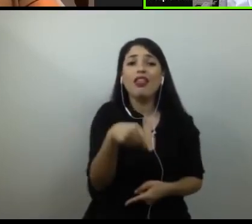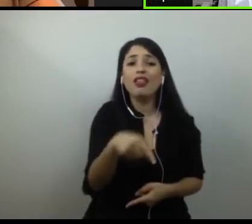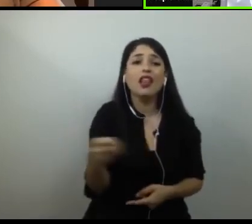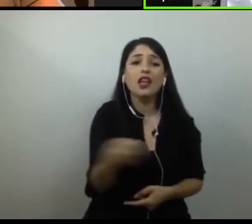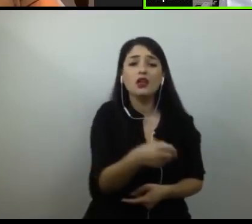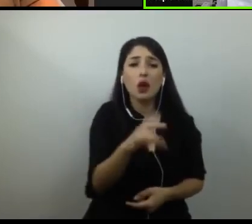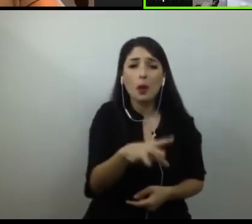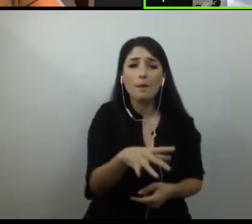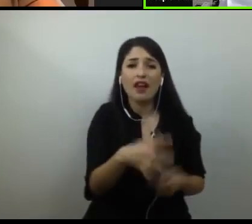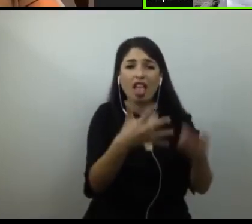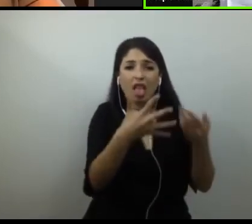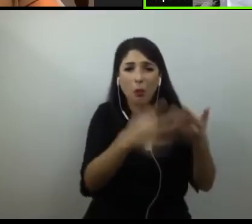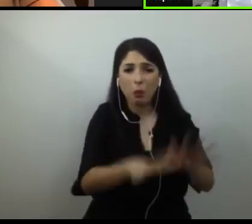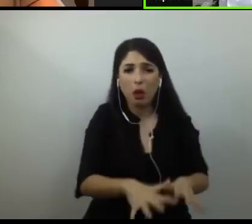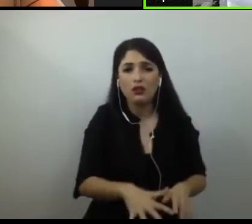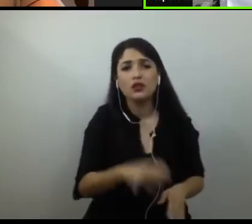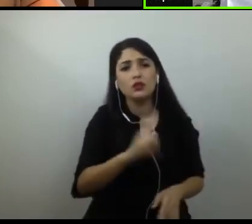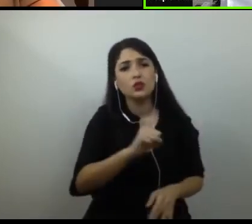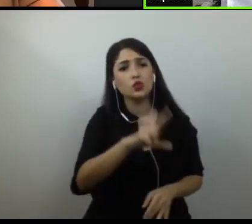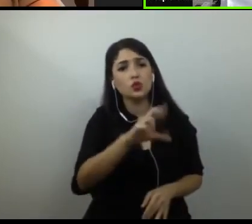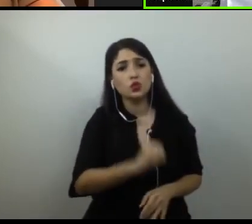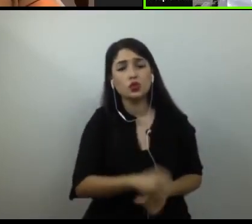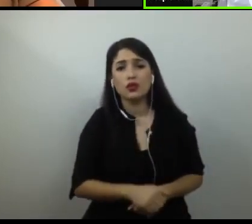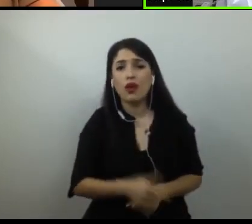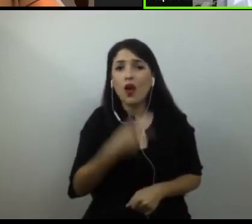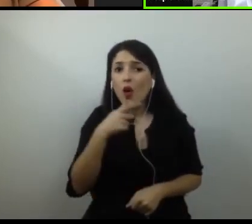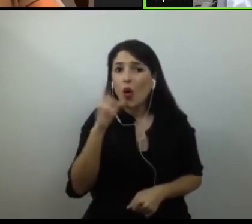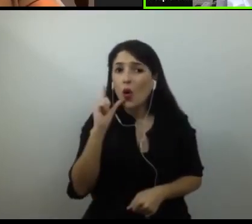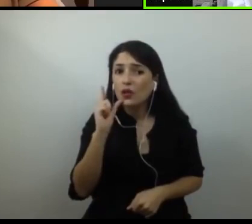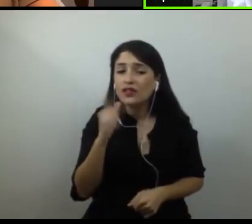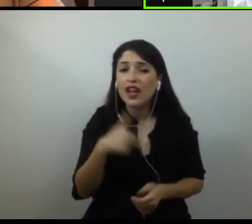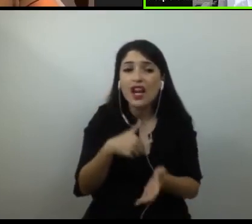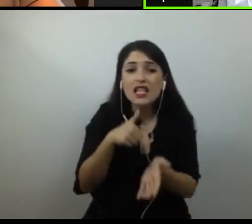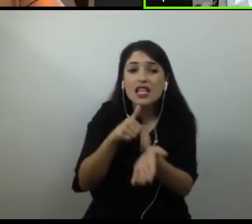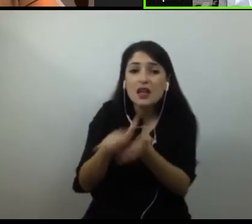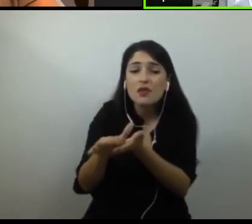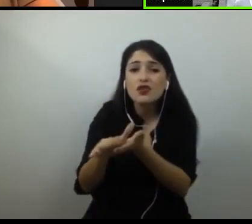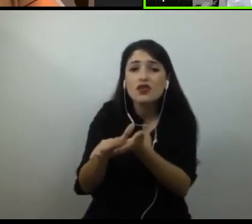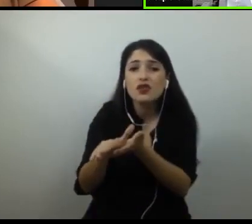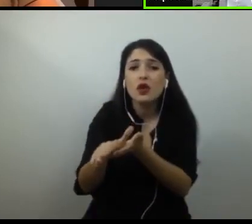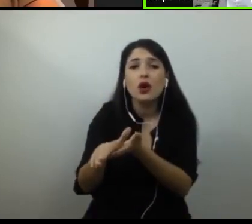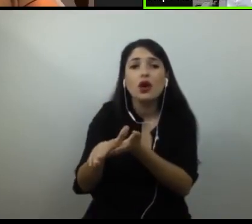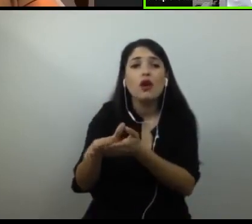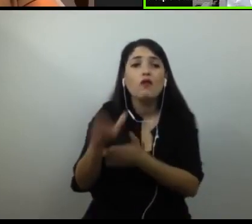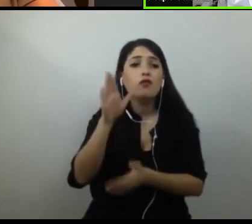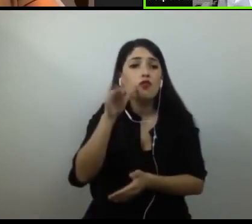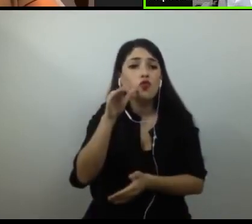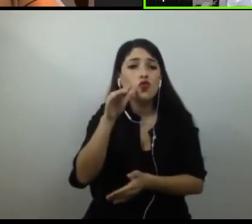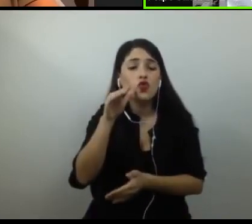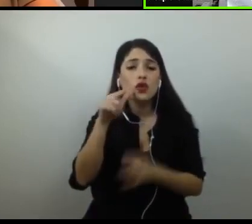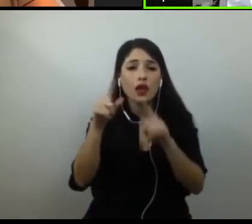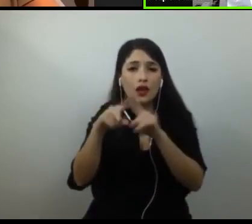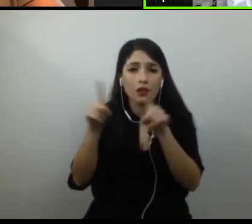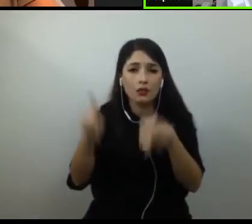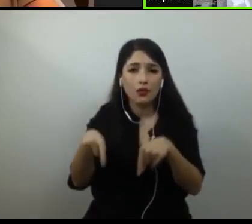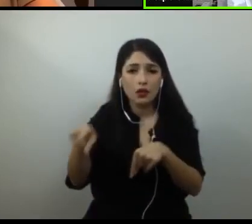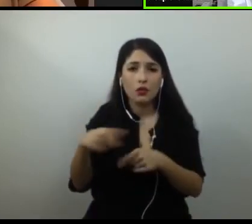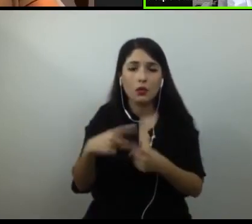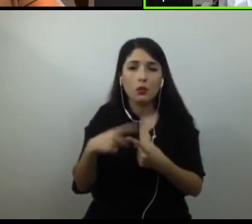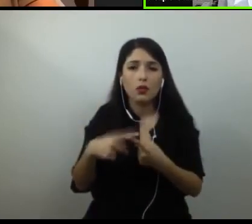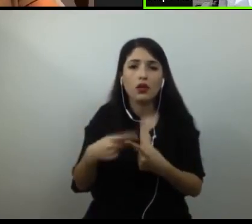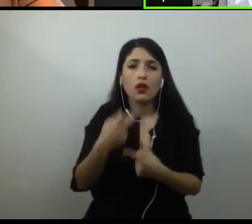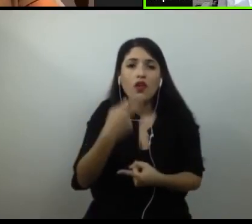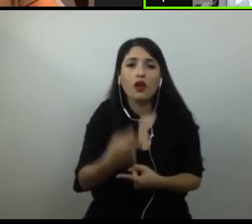para desmontar o sistema de saúde. Prova disso é que ontem ele demitiu uma funcionária do ministério por falar em saúde sexual da